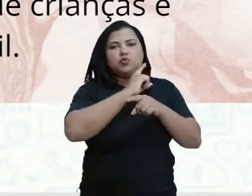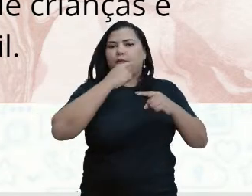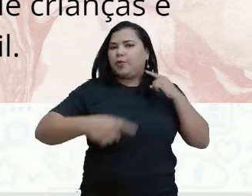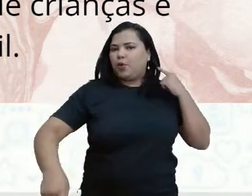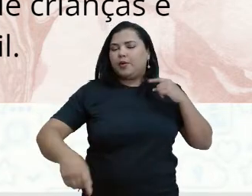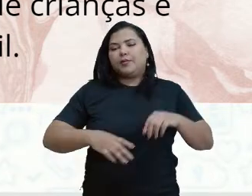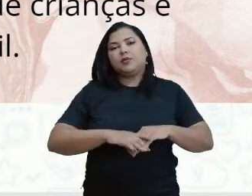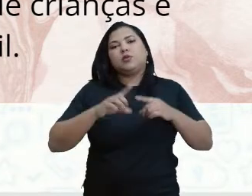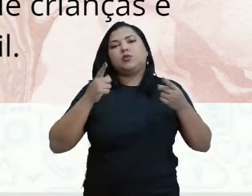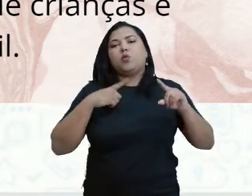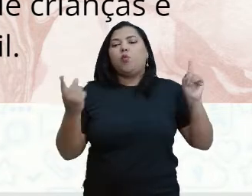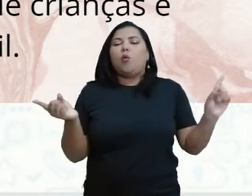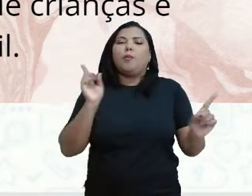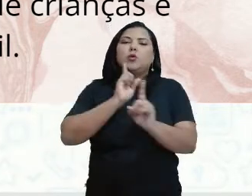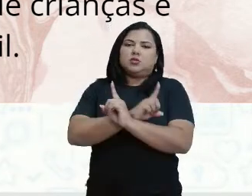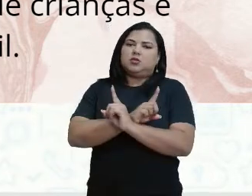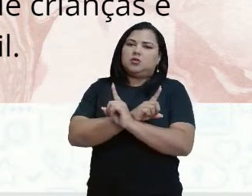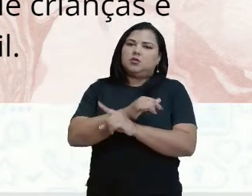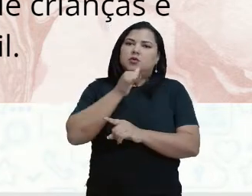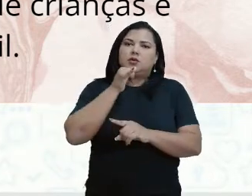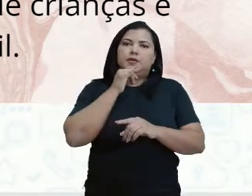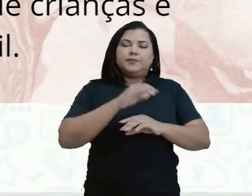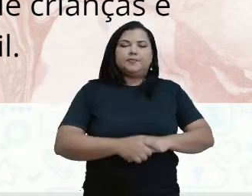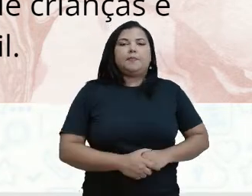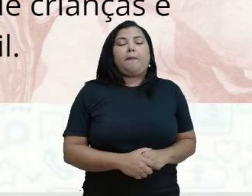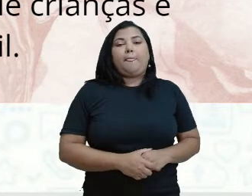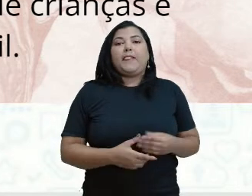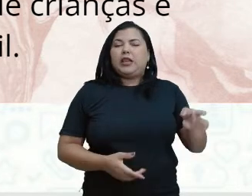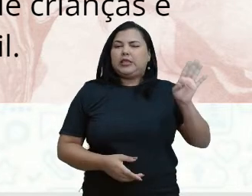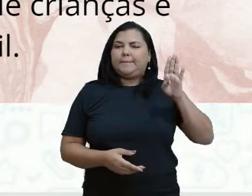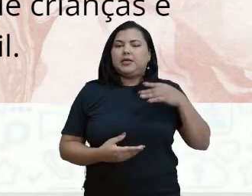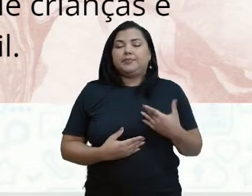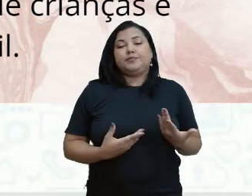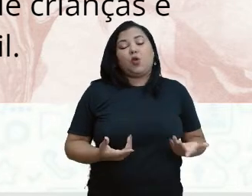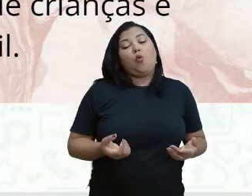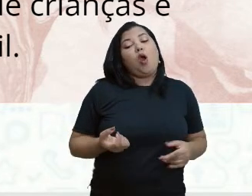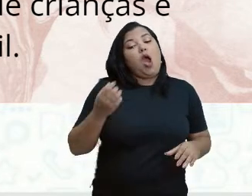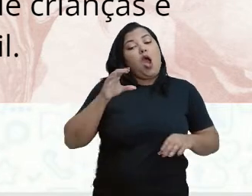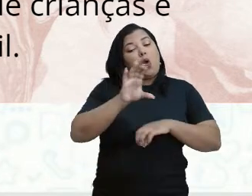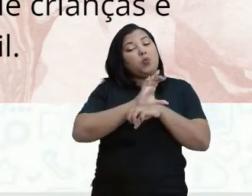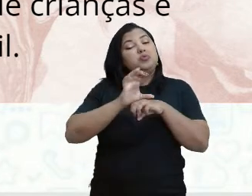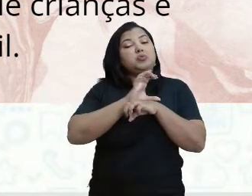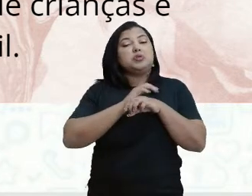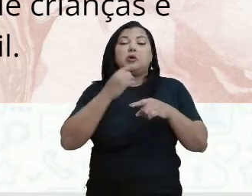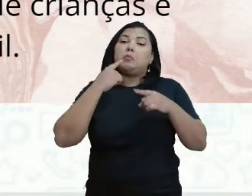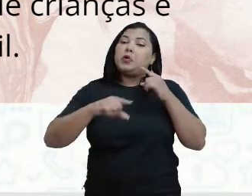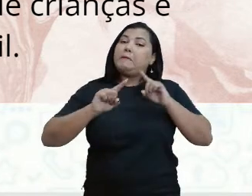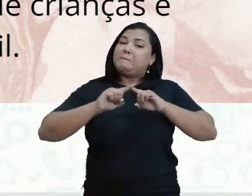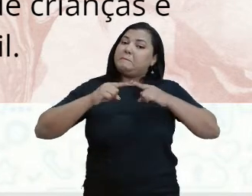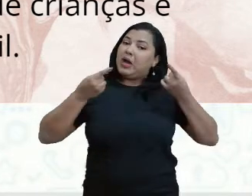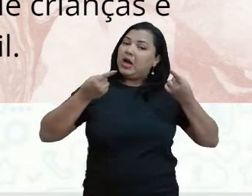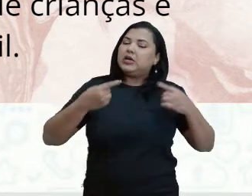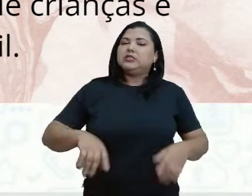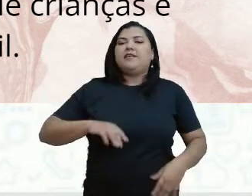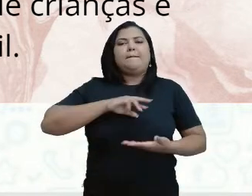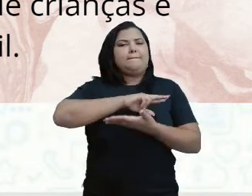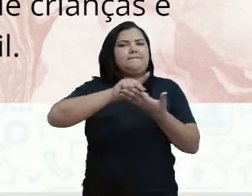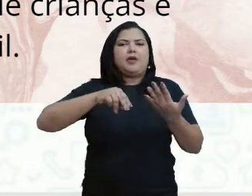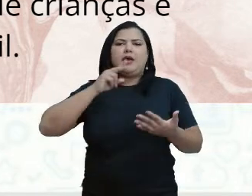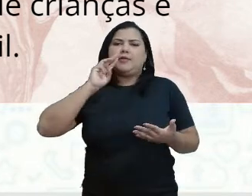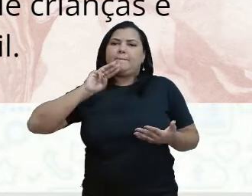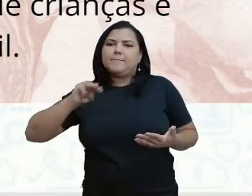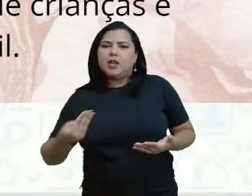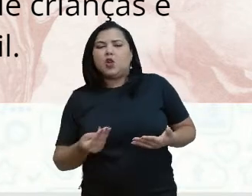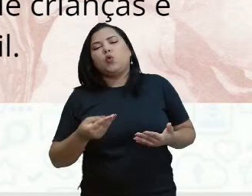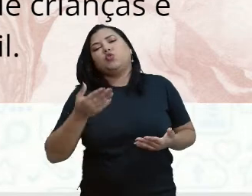oposição. Mas quando eu digo, embora a Constituição proíba, milhões de crianças e adolescentes trabalham no